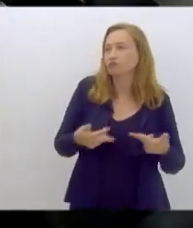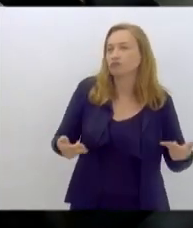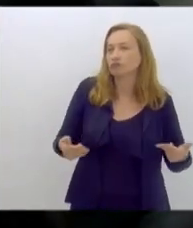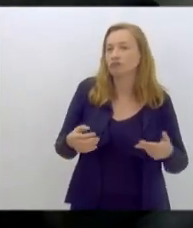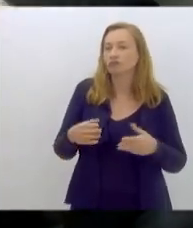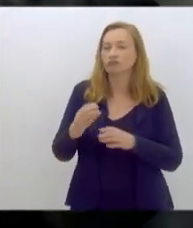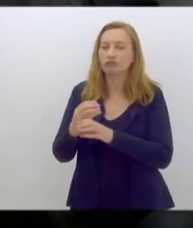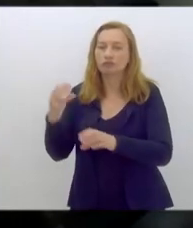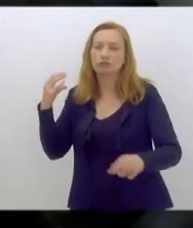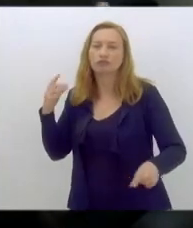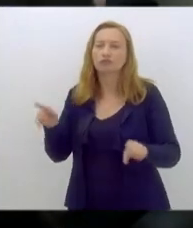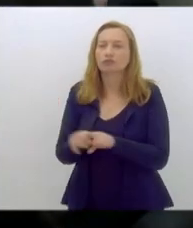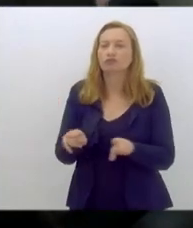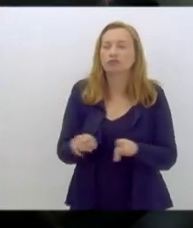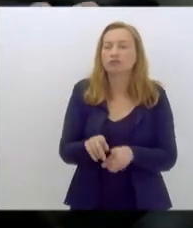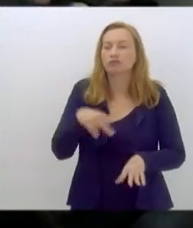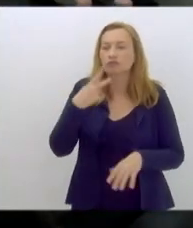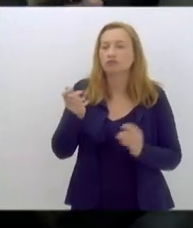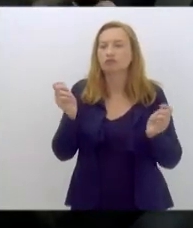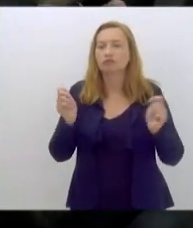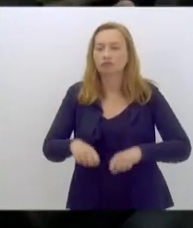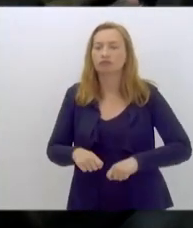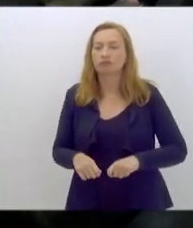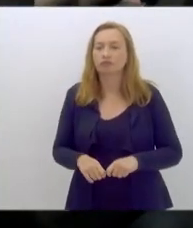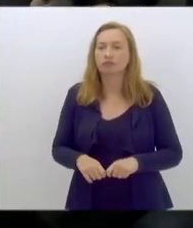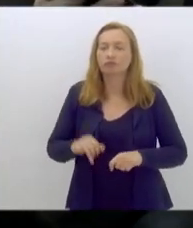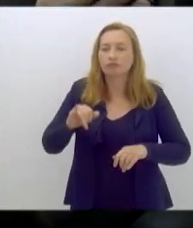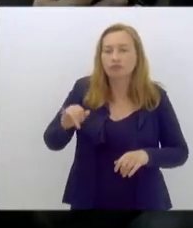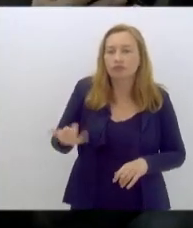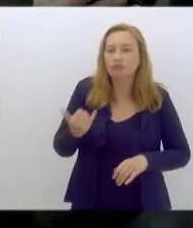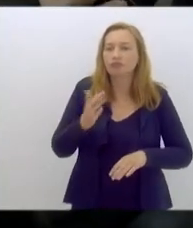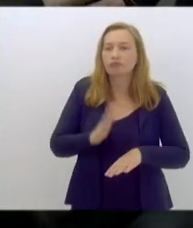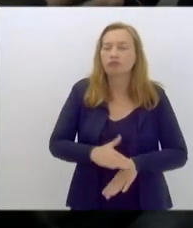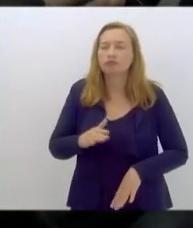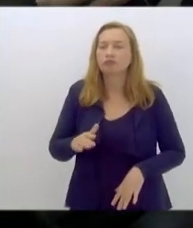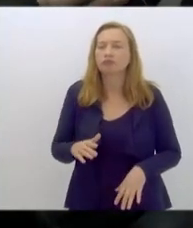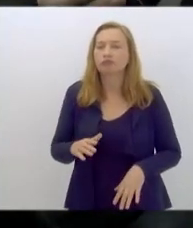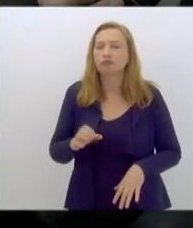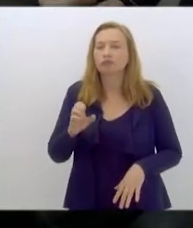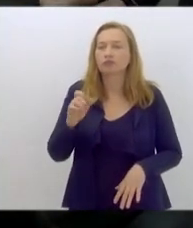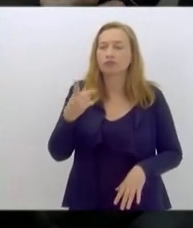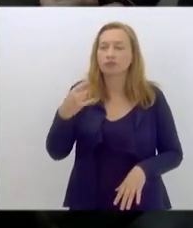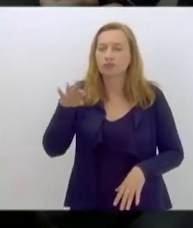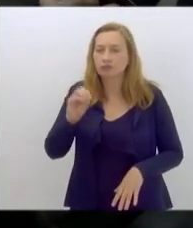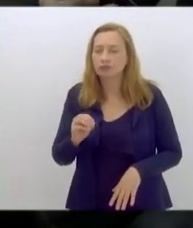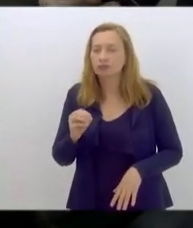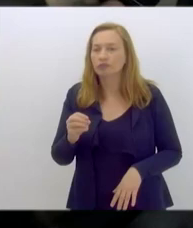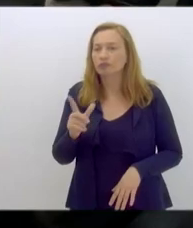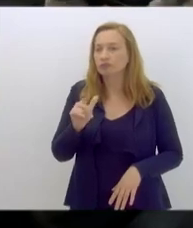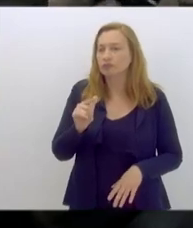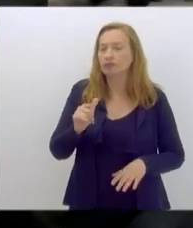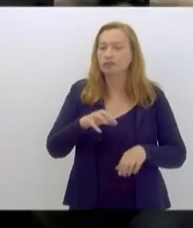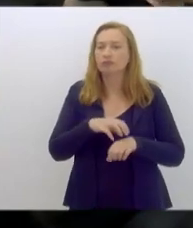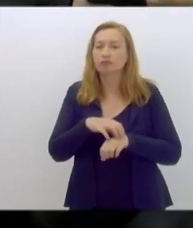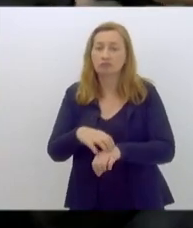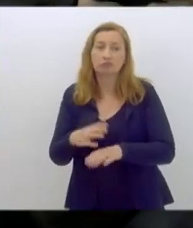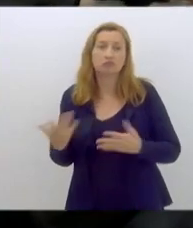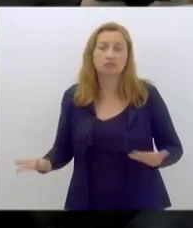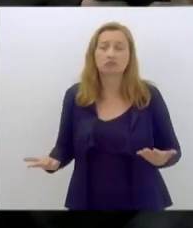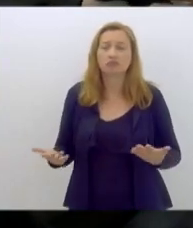Engenheiros também falando sobre a possibilidade de aproveitar mais o espelho da água como forma de transporte enfim